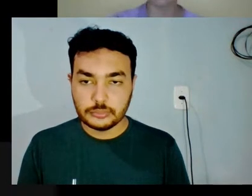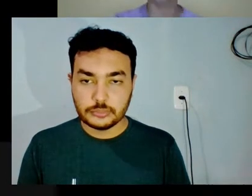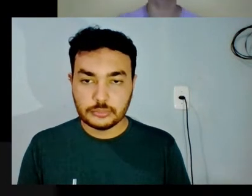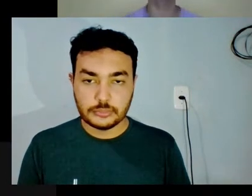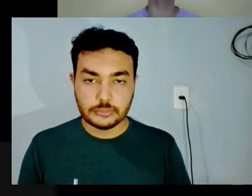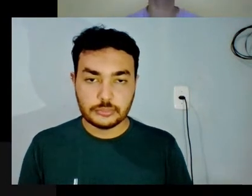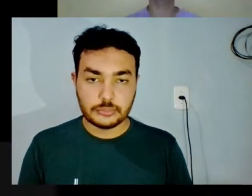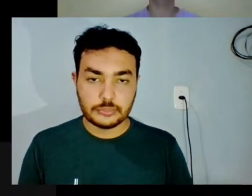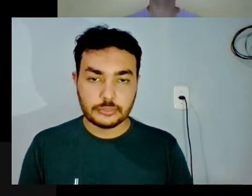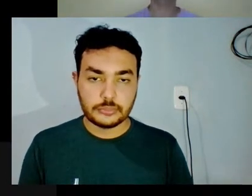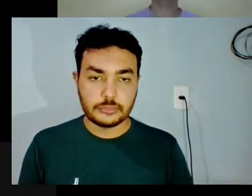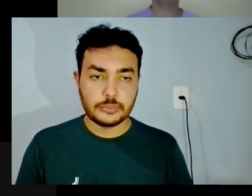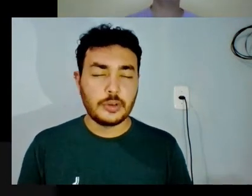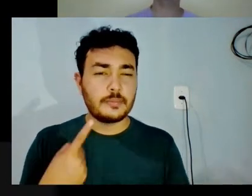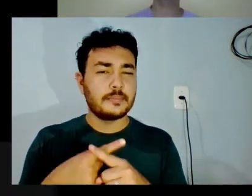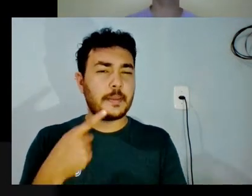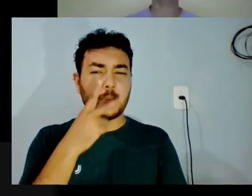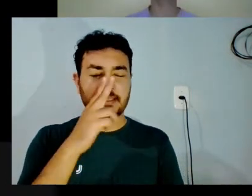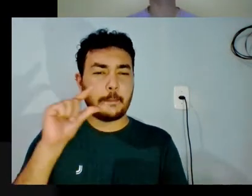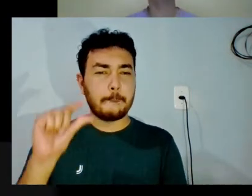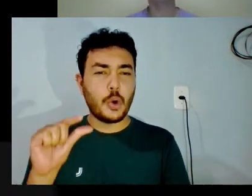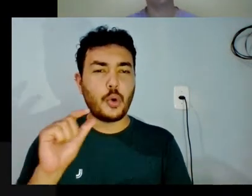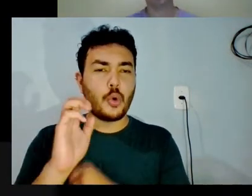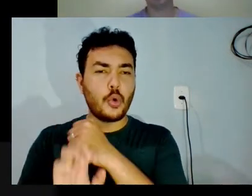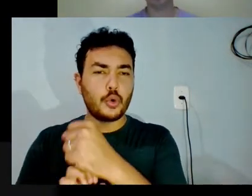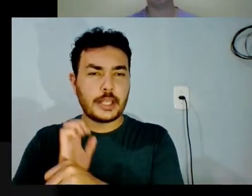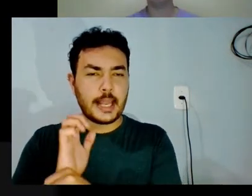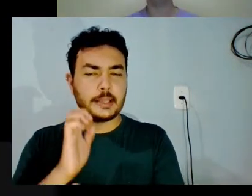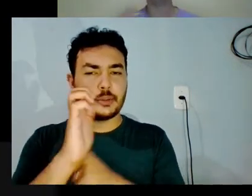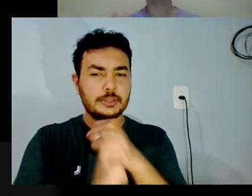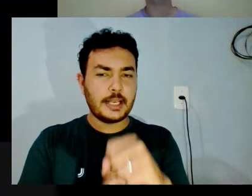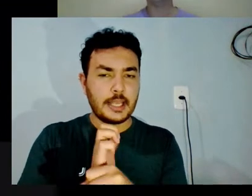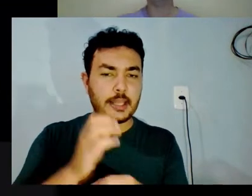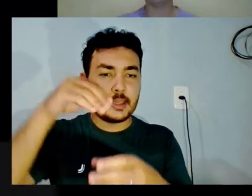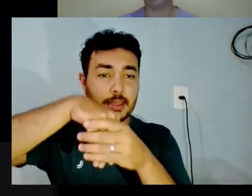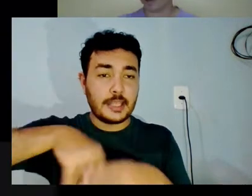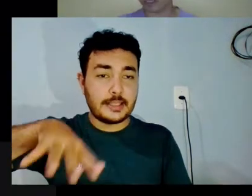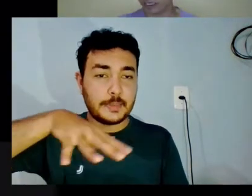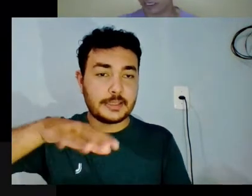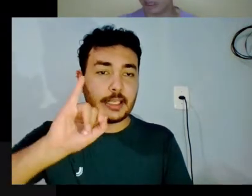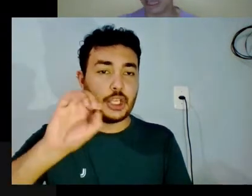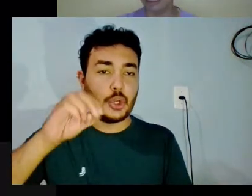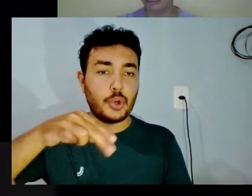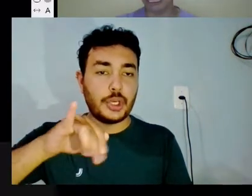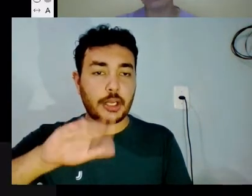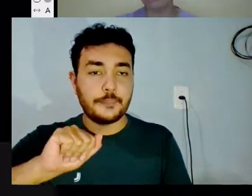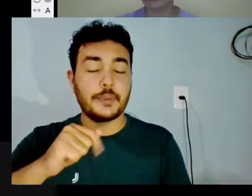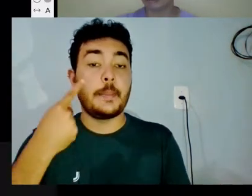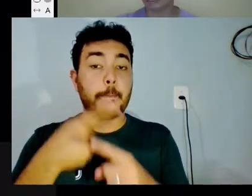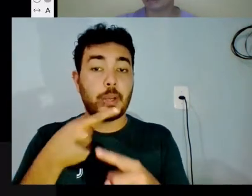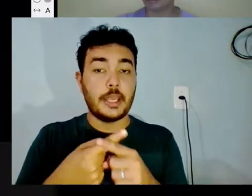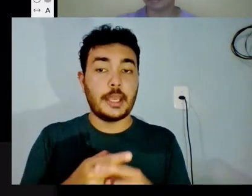Por que a gente tem essa baixa probabilidade dos elétrons ocupando essa parcela iônica? Porque a tendência da equação é que